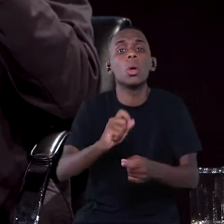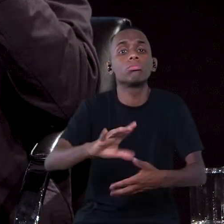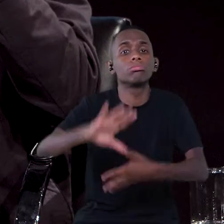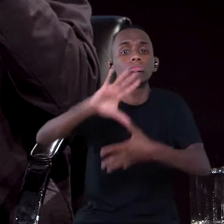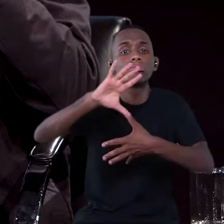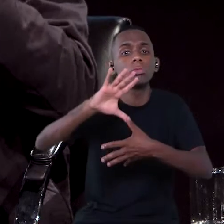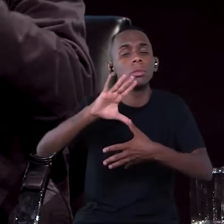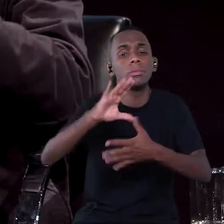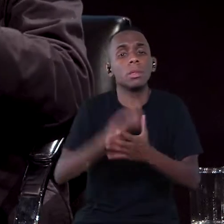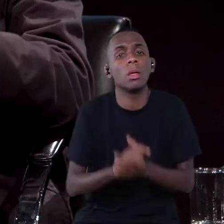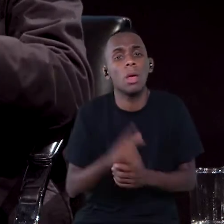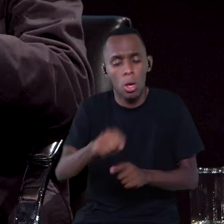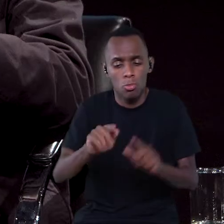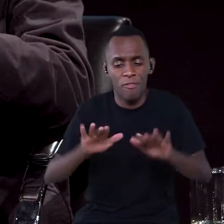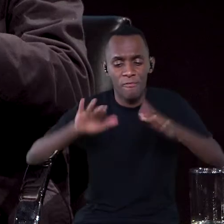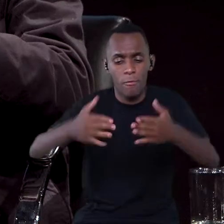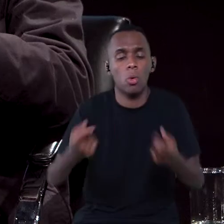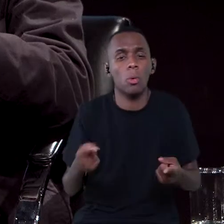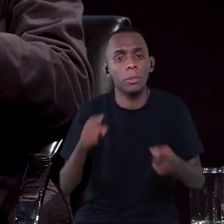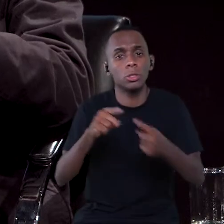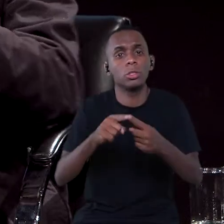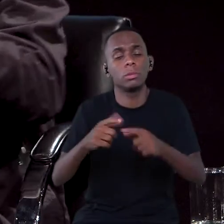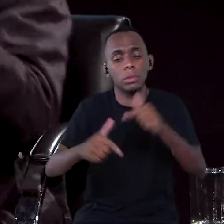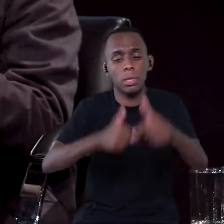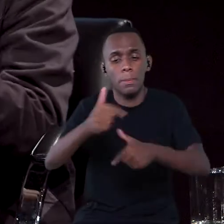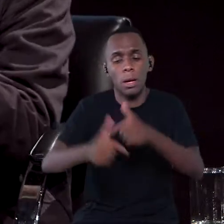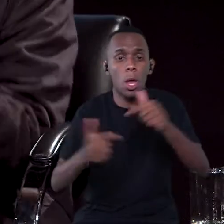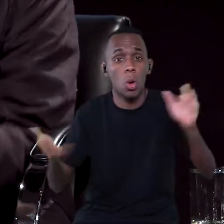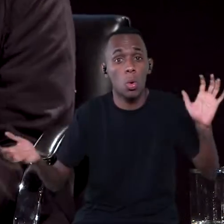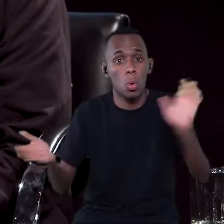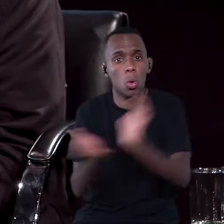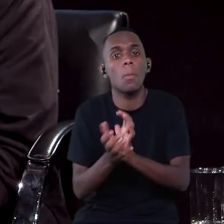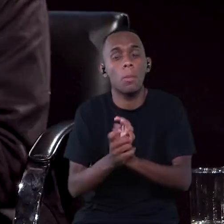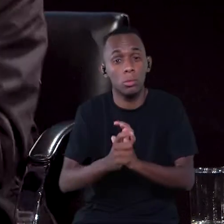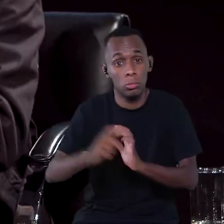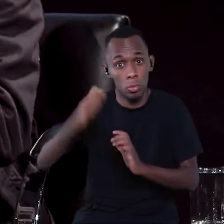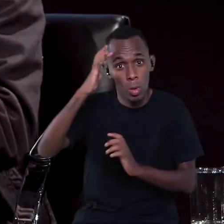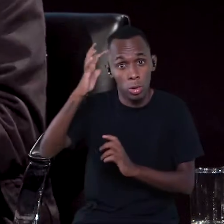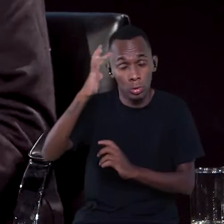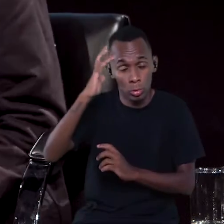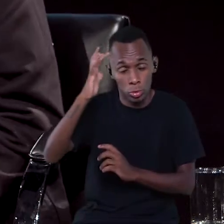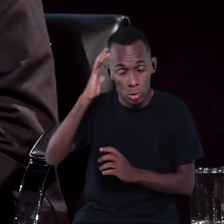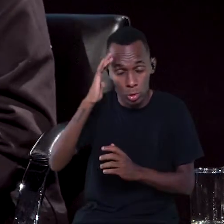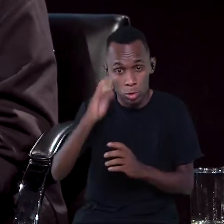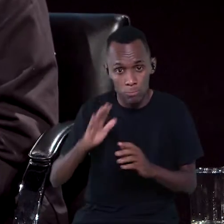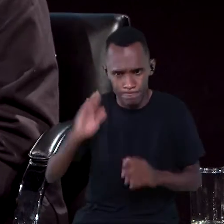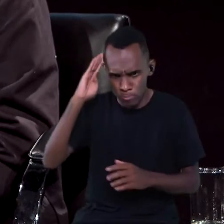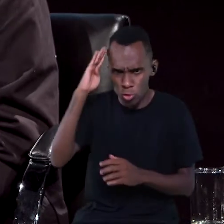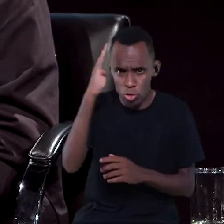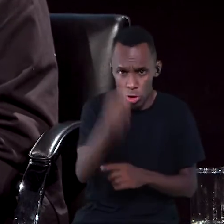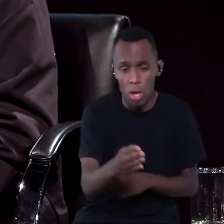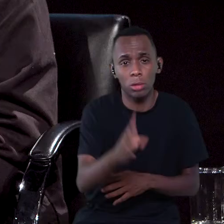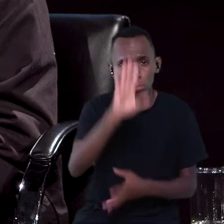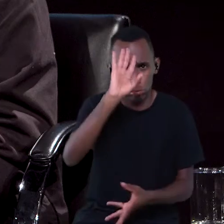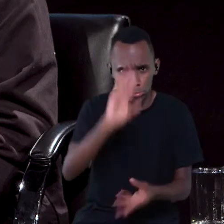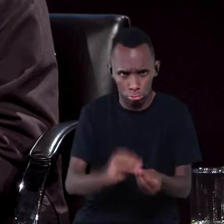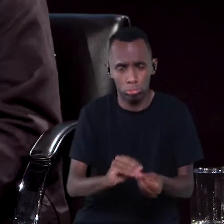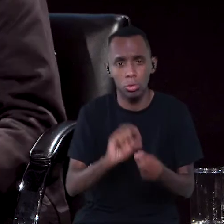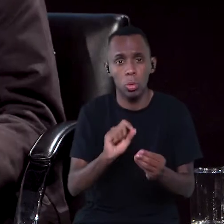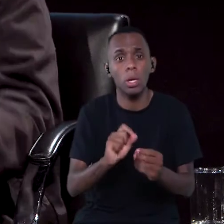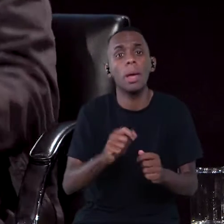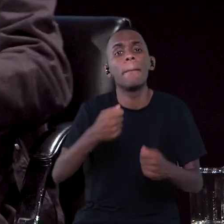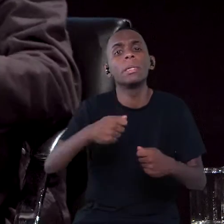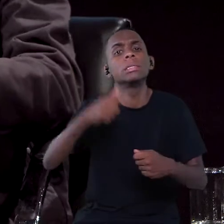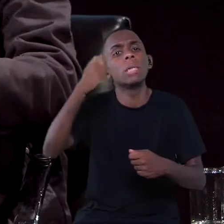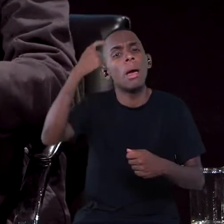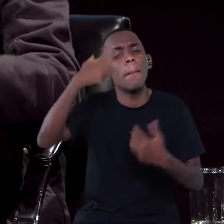ideia de você trabalhar coletivamente, eu vou fazer um raciocínio bastante objetivo, que me permitam ser bastante simplificado, né? Mas a